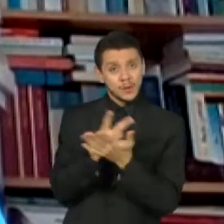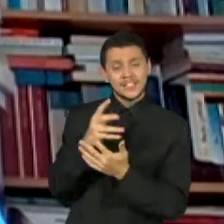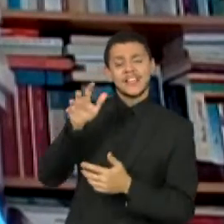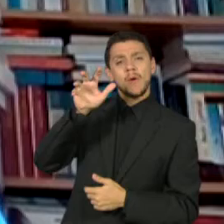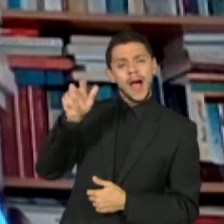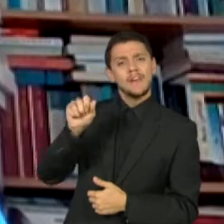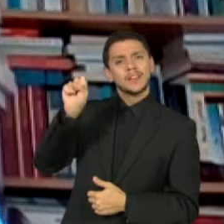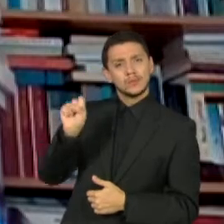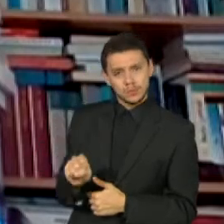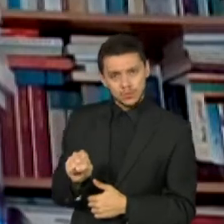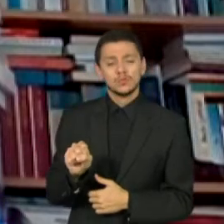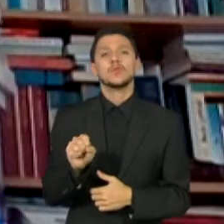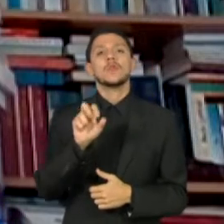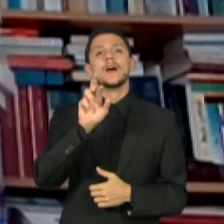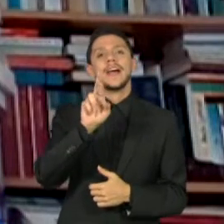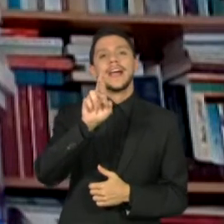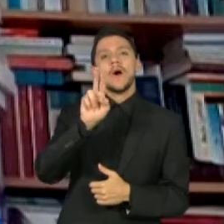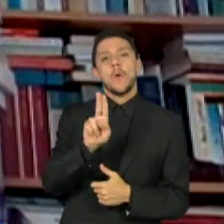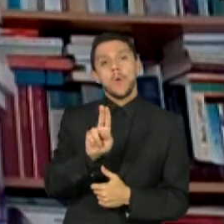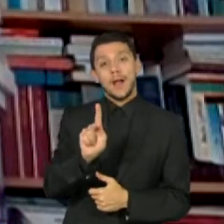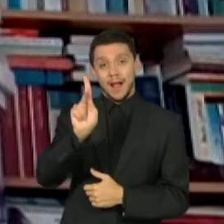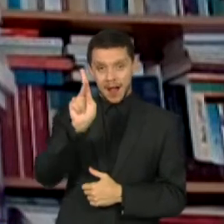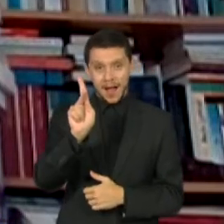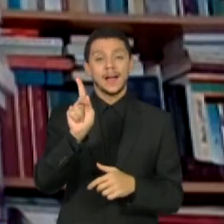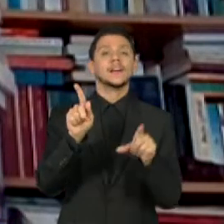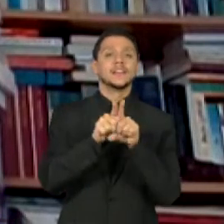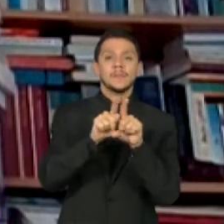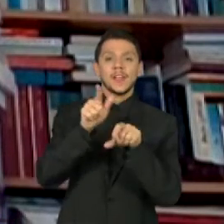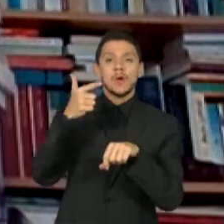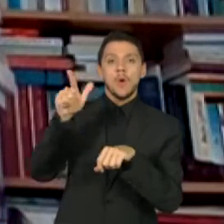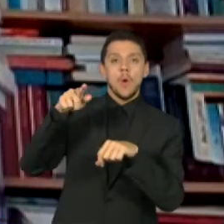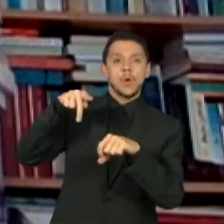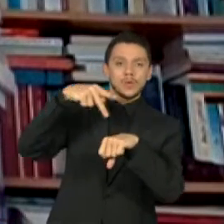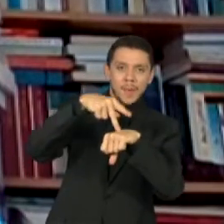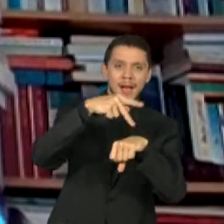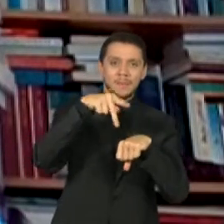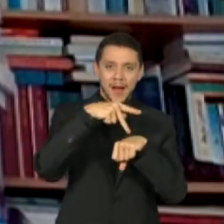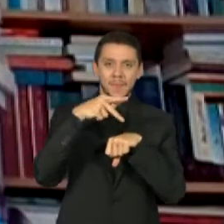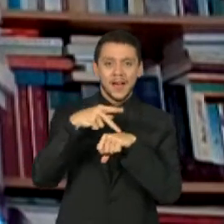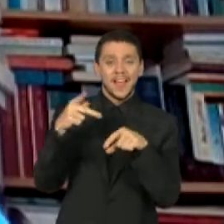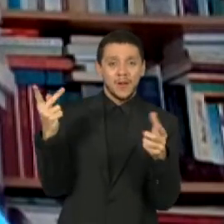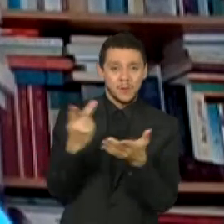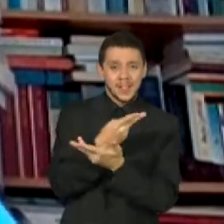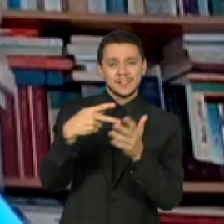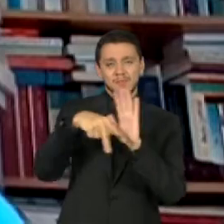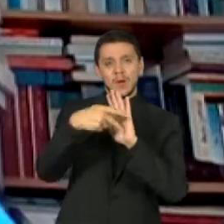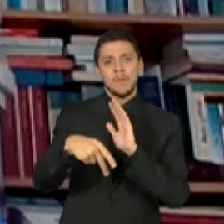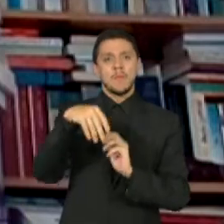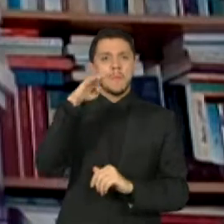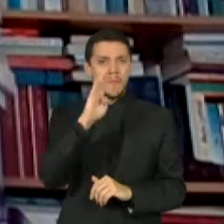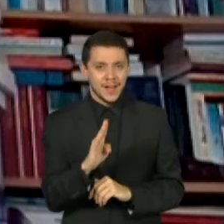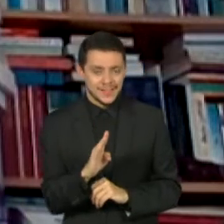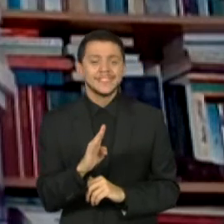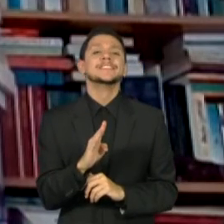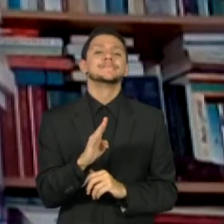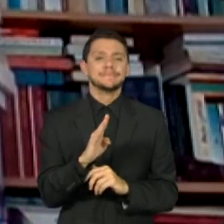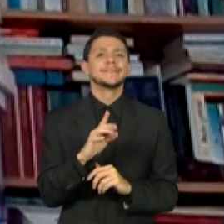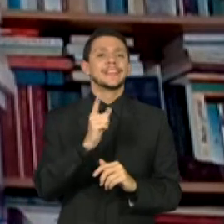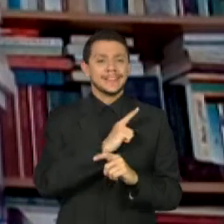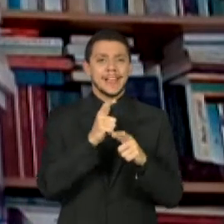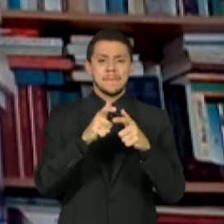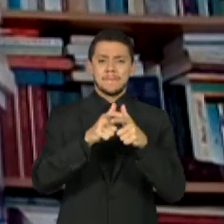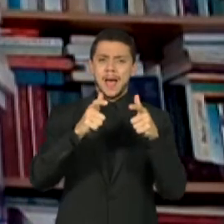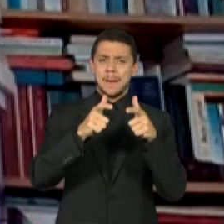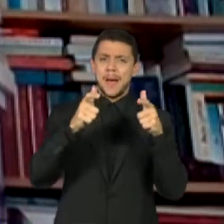Unido se reproduza em outros países, inclusive no Brasil, nós temos um crescimento exponencial ao